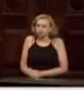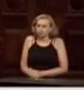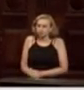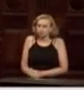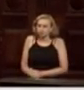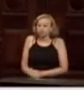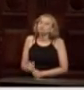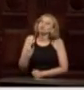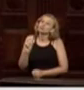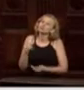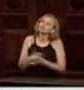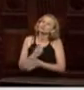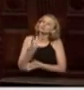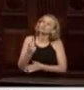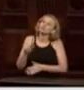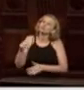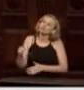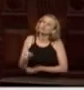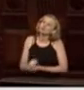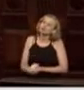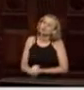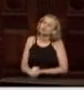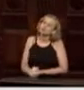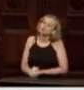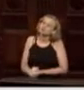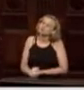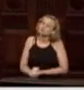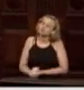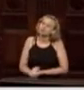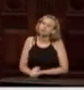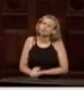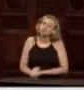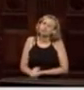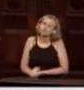E o que aconteceu a partir dali?